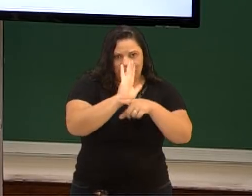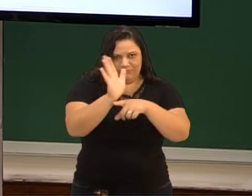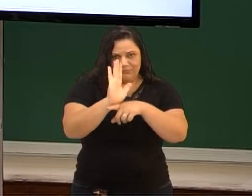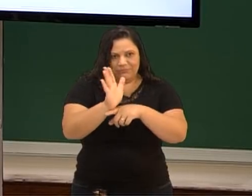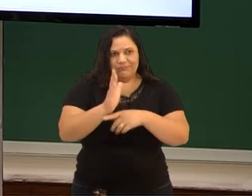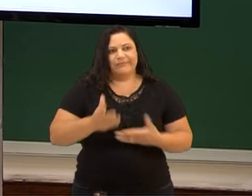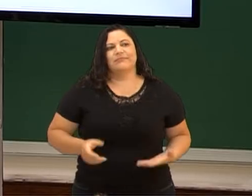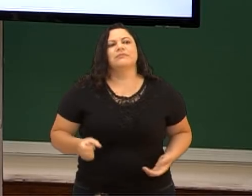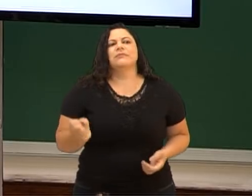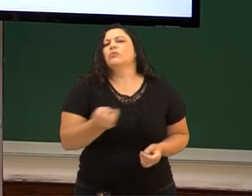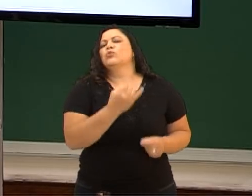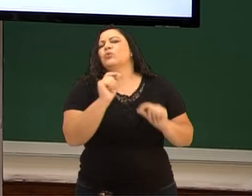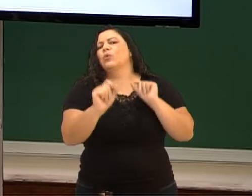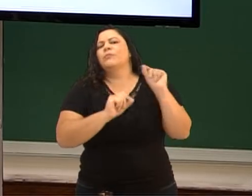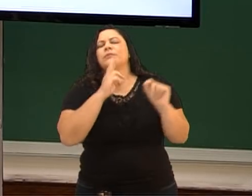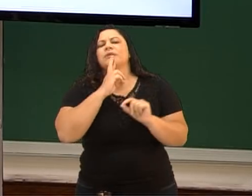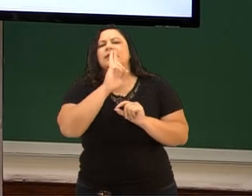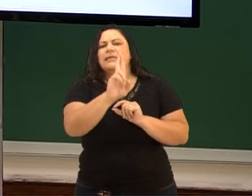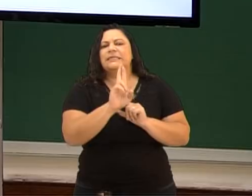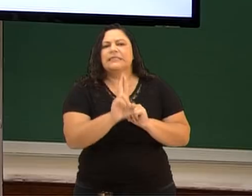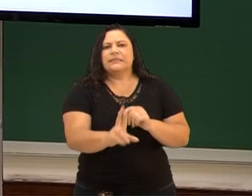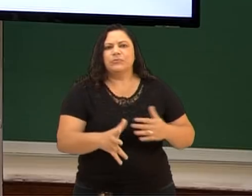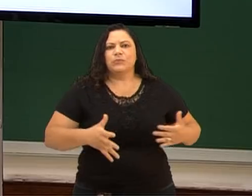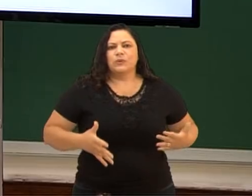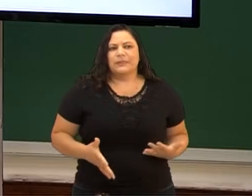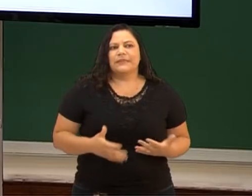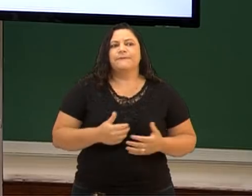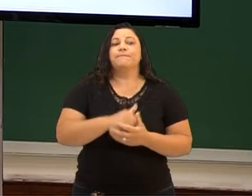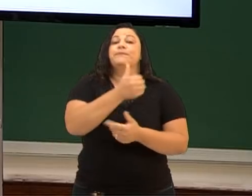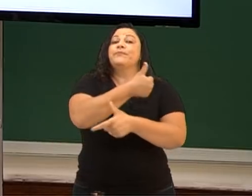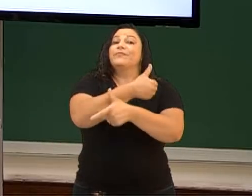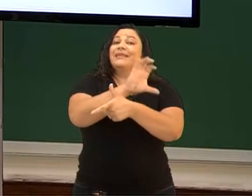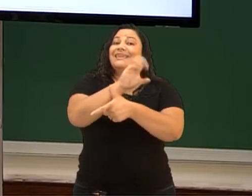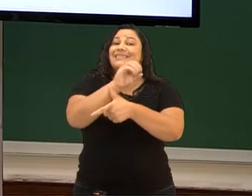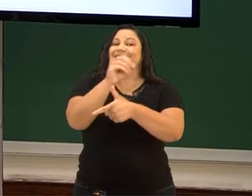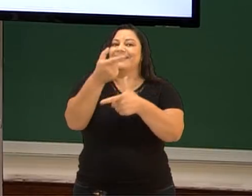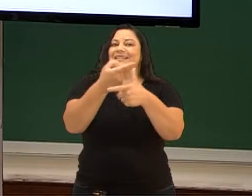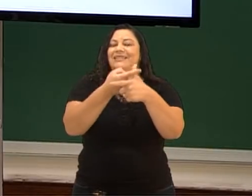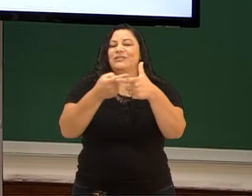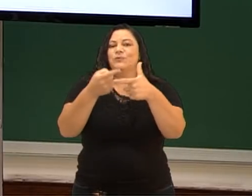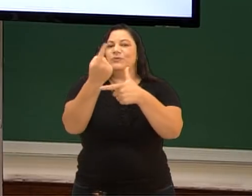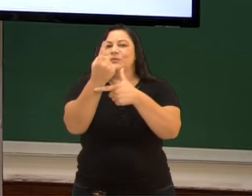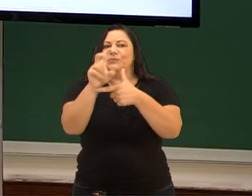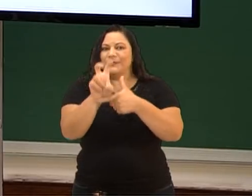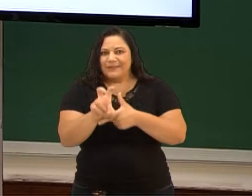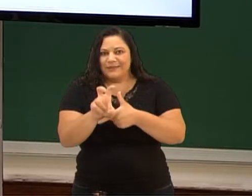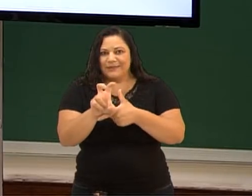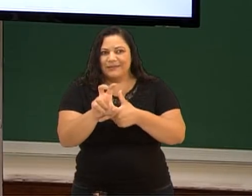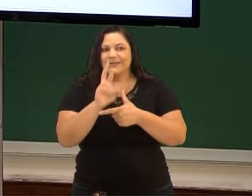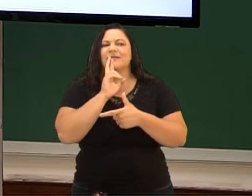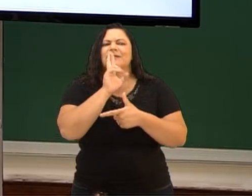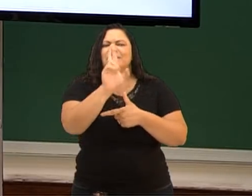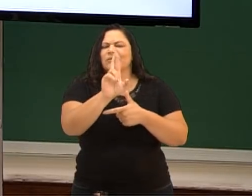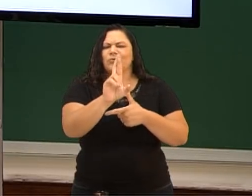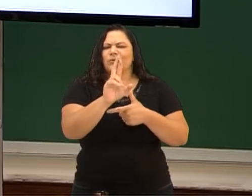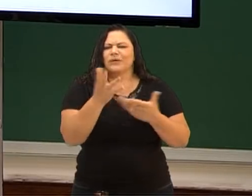como que a professora respondeu aqui? Dividiu para vocês? 100 divididos por 15, que deu quanto